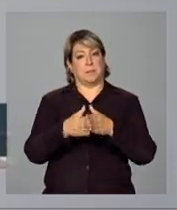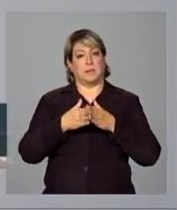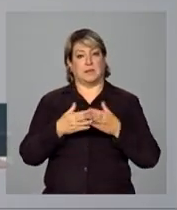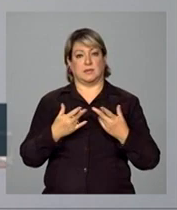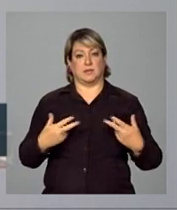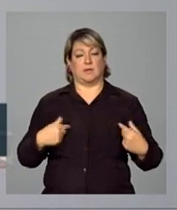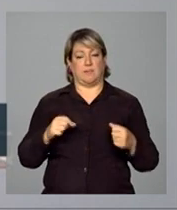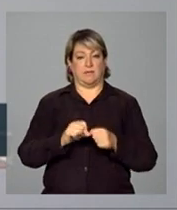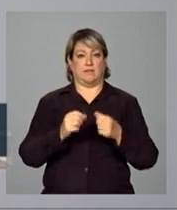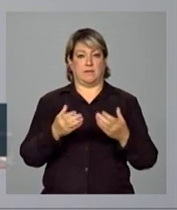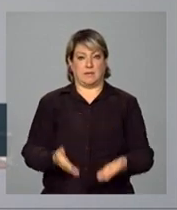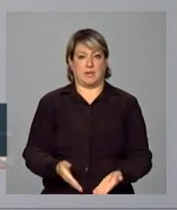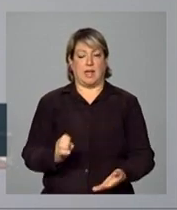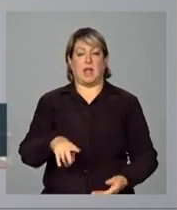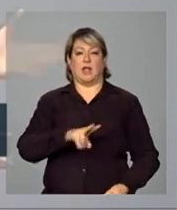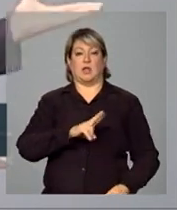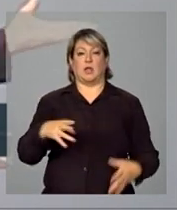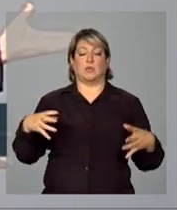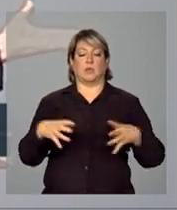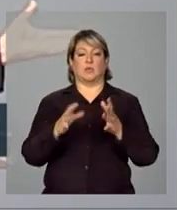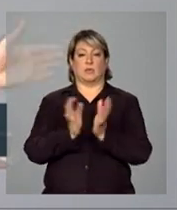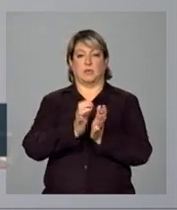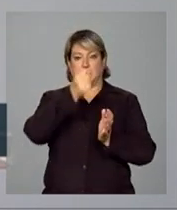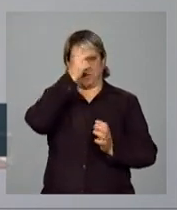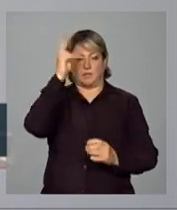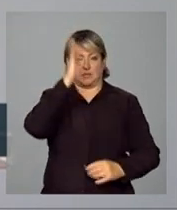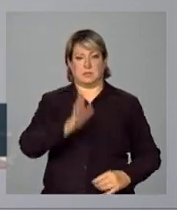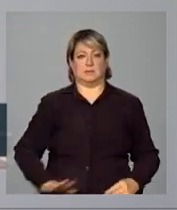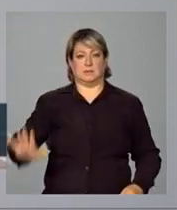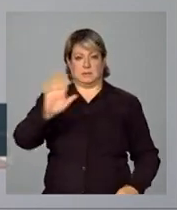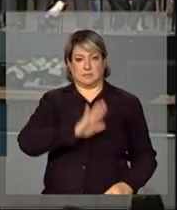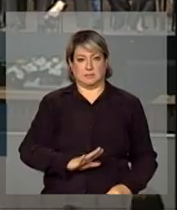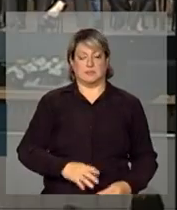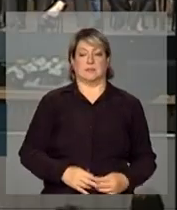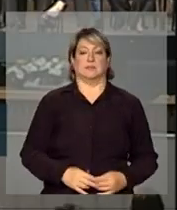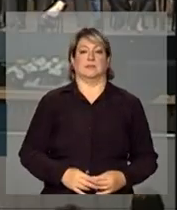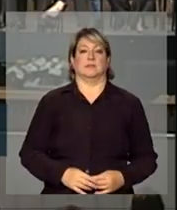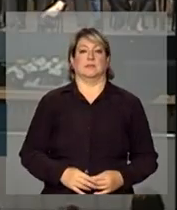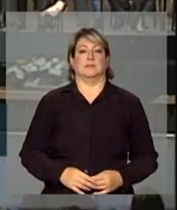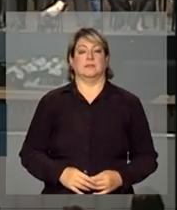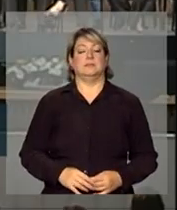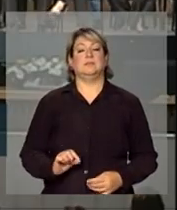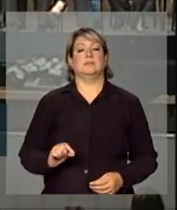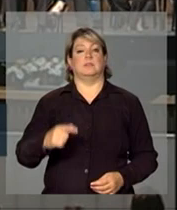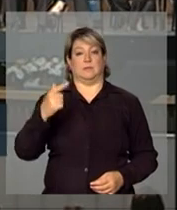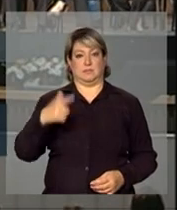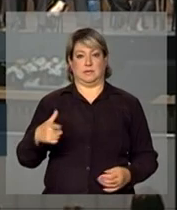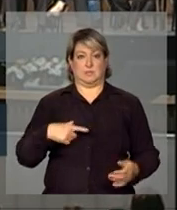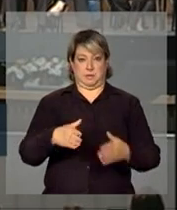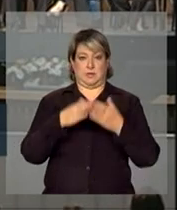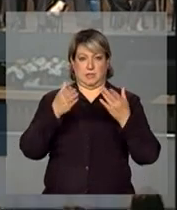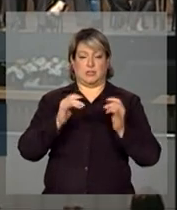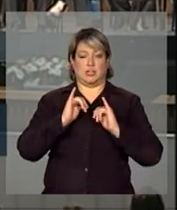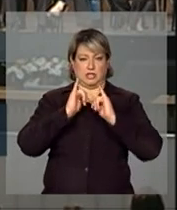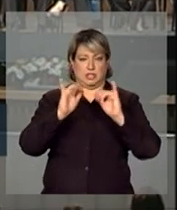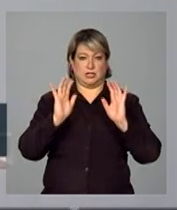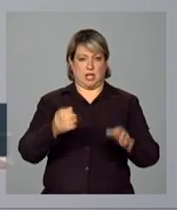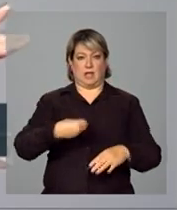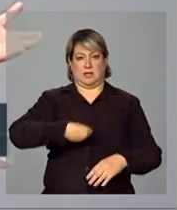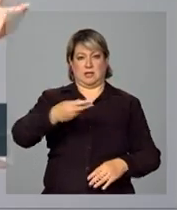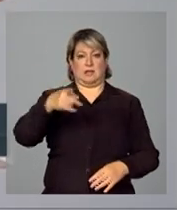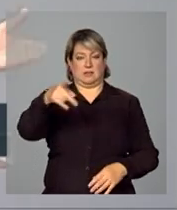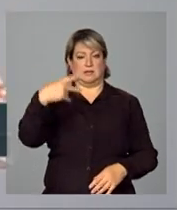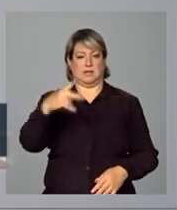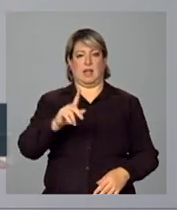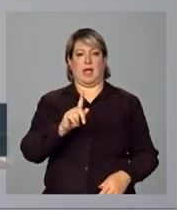nome da Frente Nacional do Prefeito. E o terceiro pedido, minha presidenta, já foi enviado para o seu gabinete,